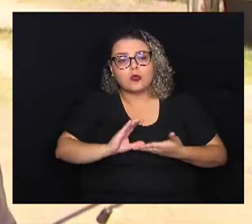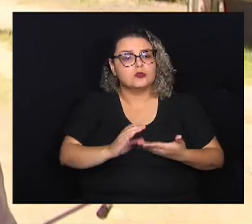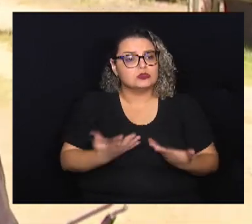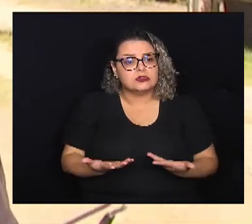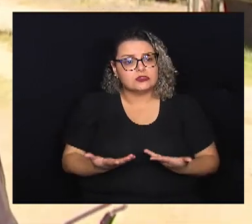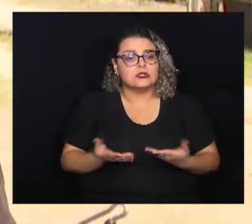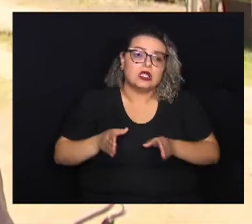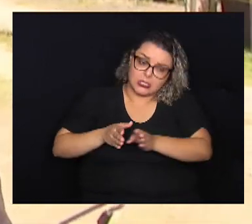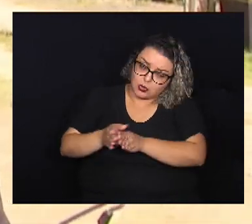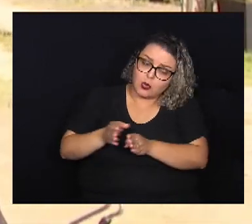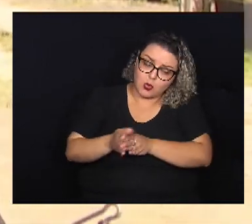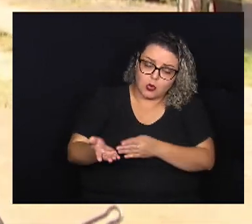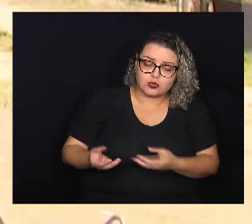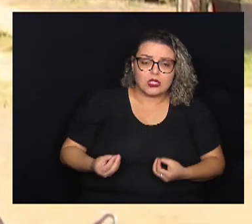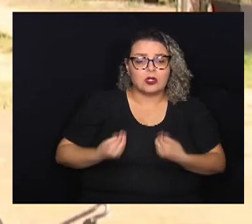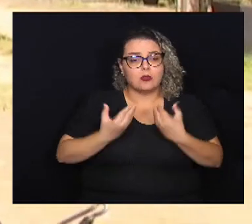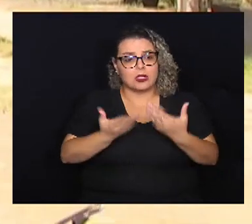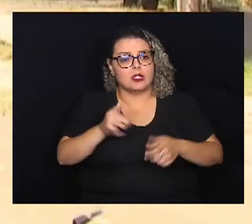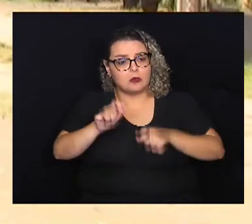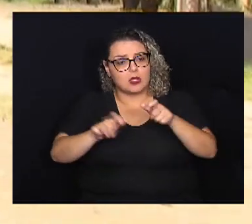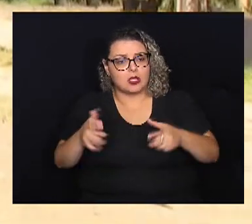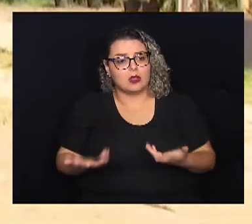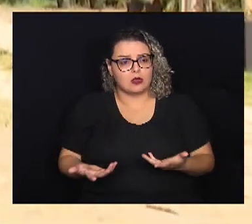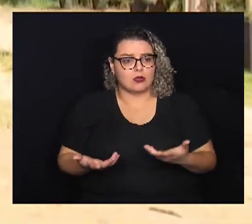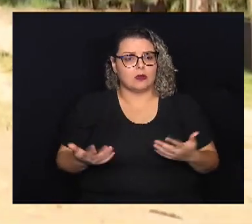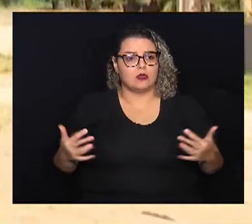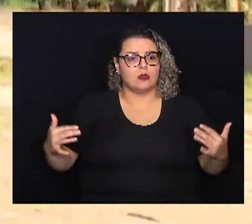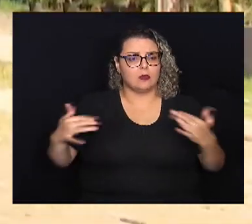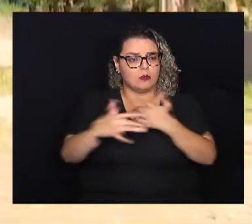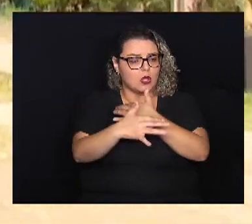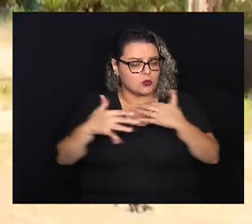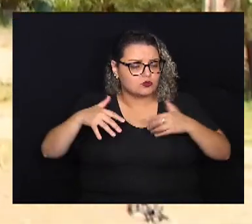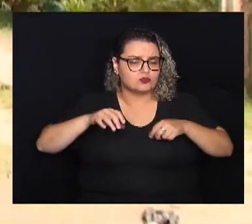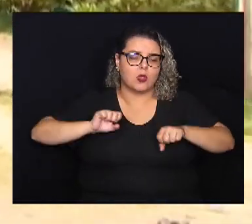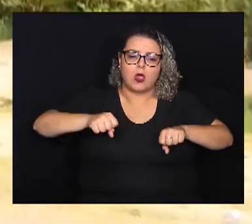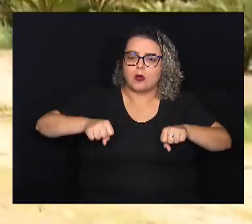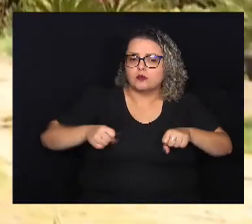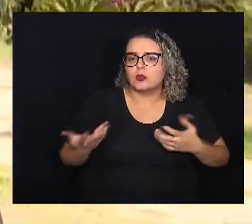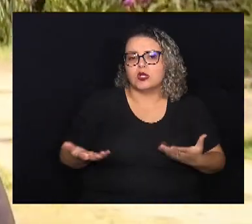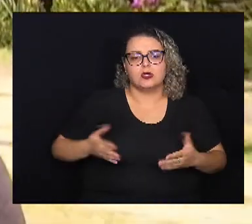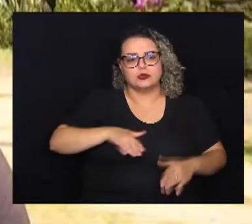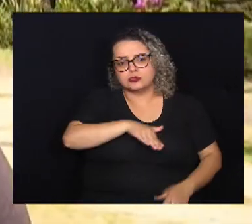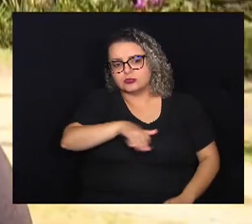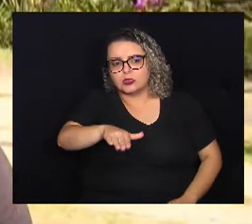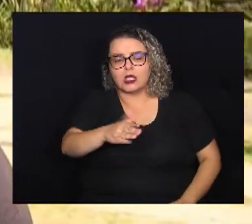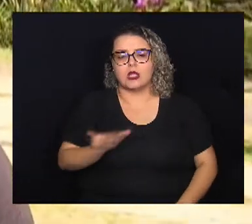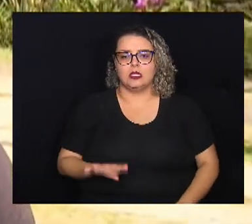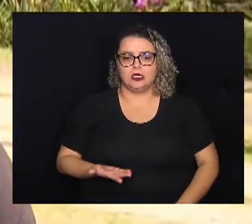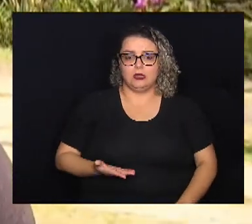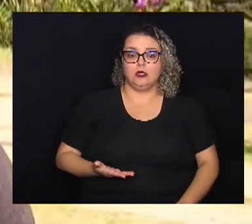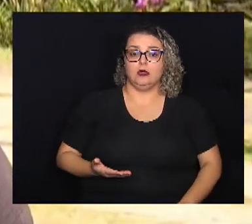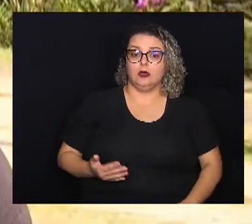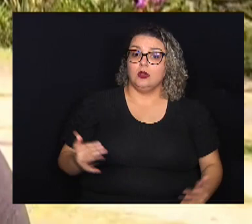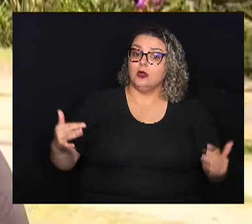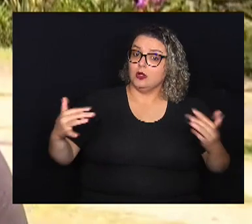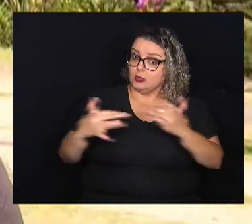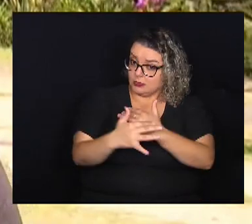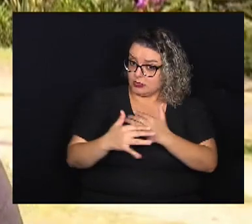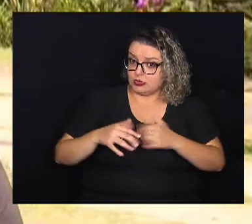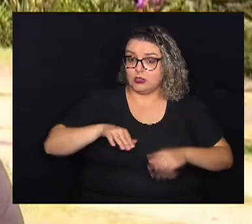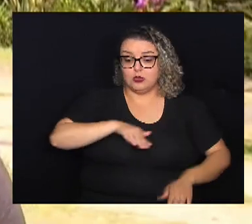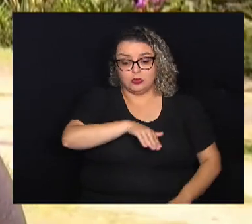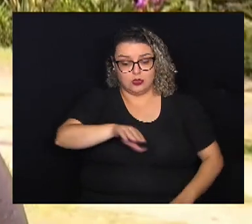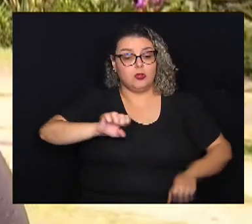que você dá pras pessoas que transitam pela cidade? Ó, transitar com responsabilidade,